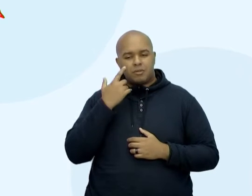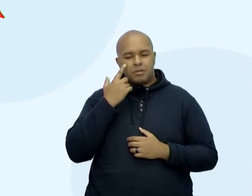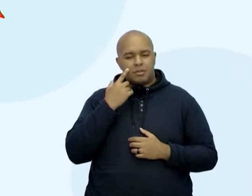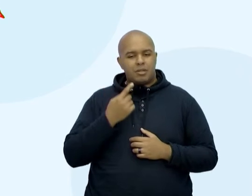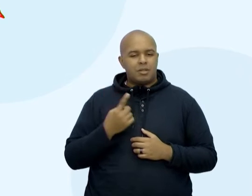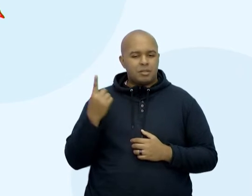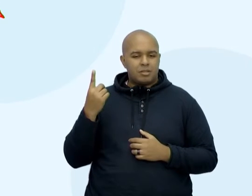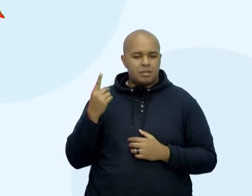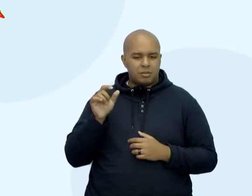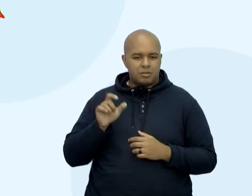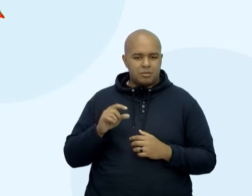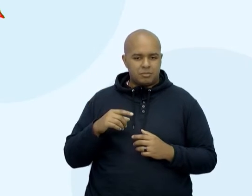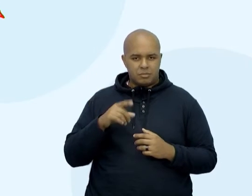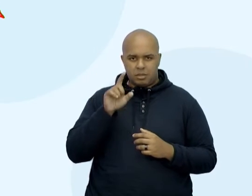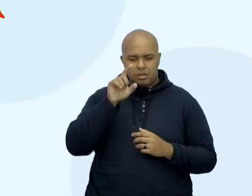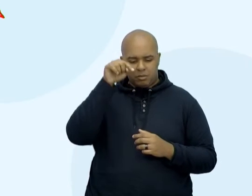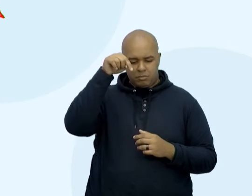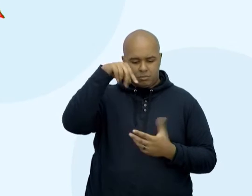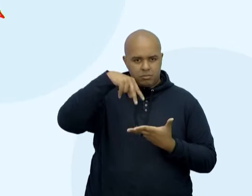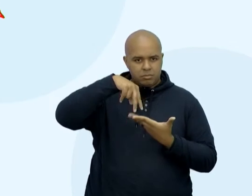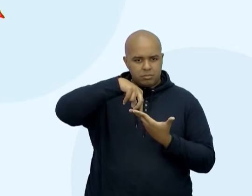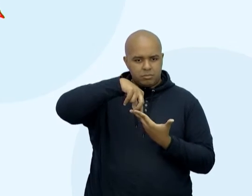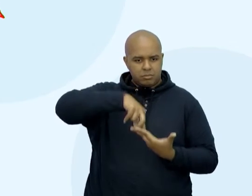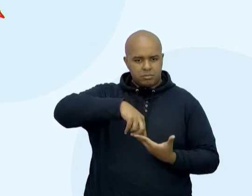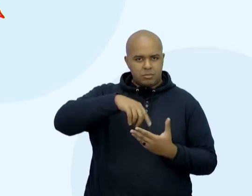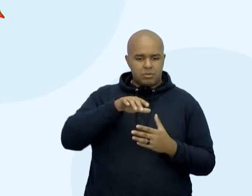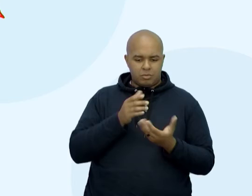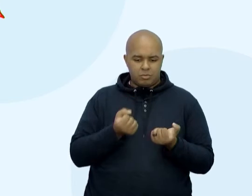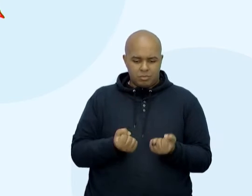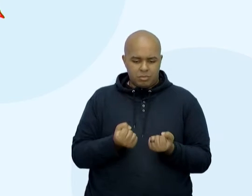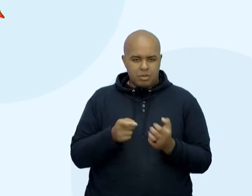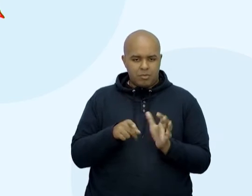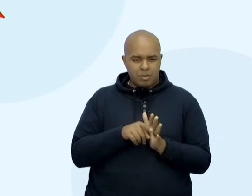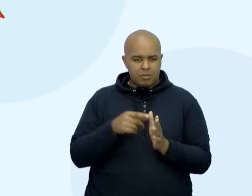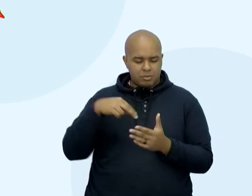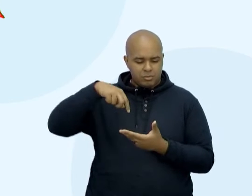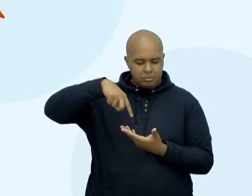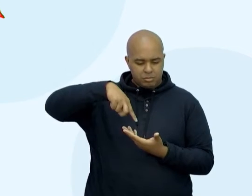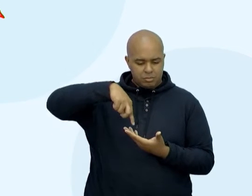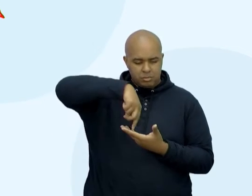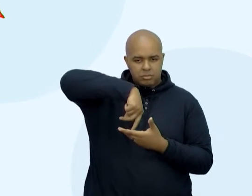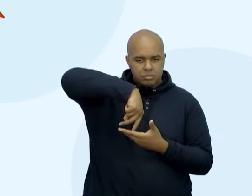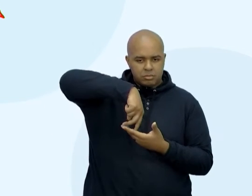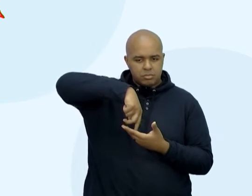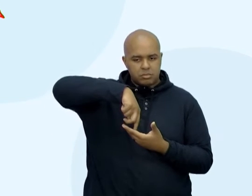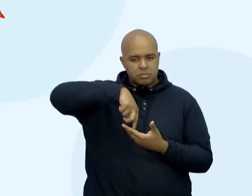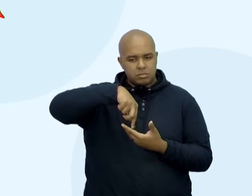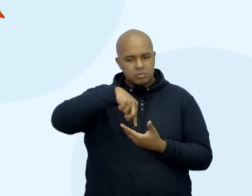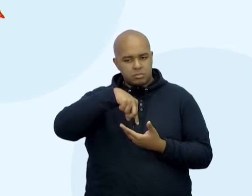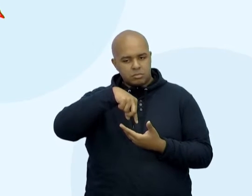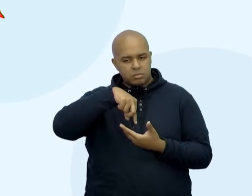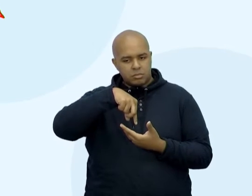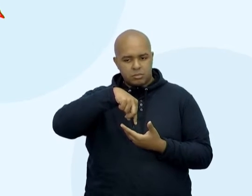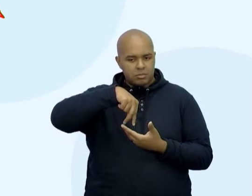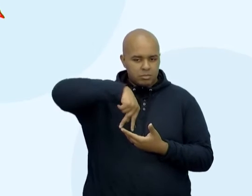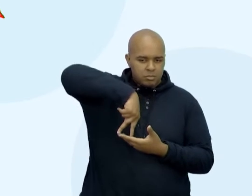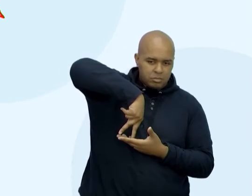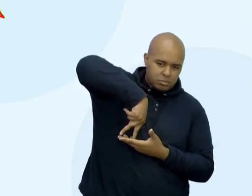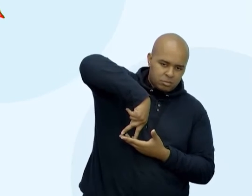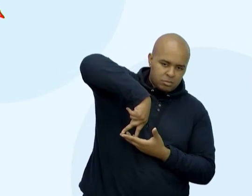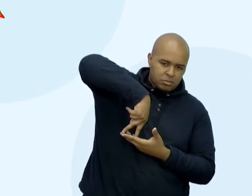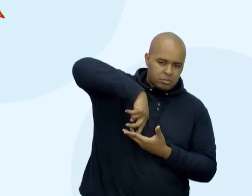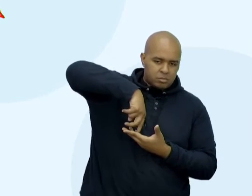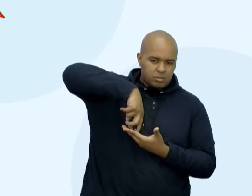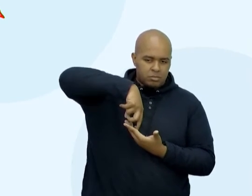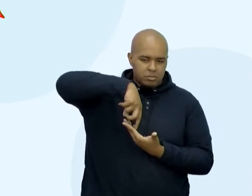que este carinha aqui, ó, ele está lutando contra o centro de gravidade para poder se equilibrar. Ele está dando aquela entortadinha, senão ele cai. Né?